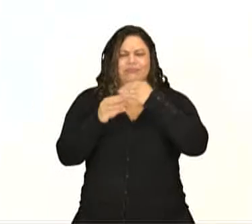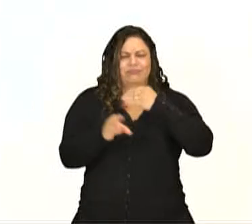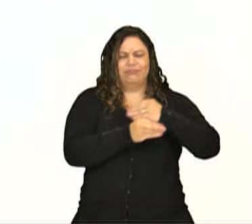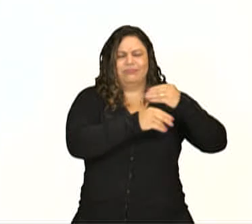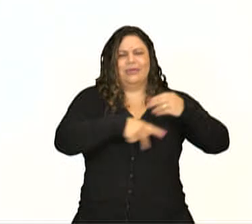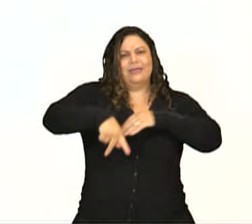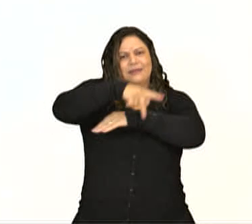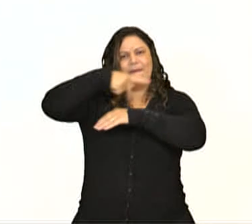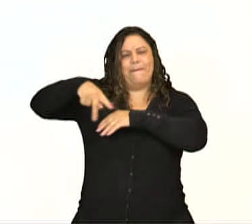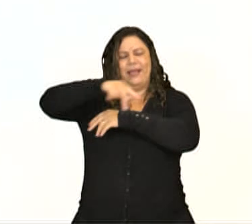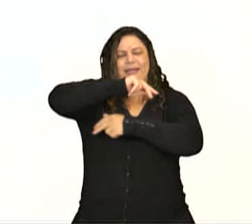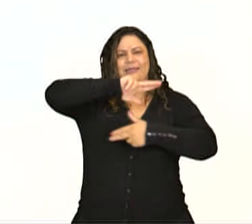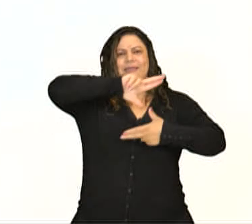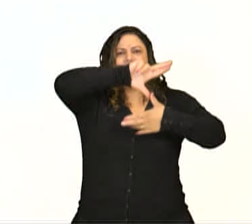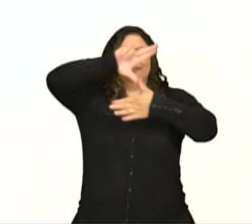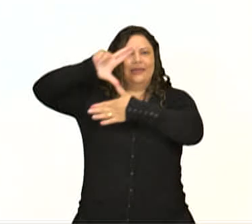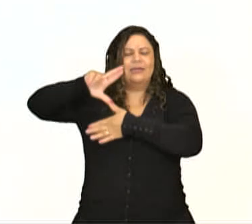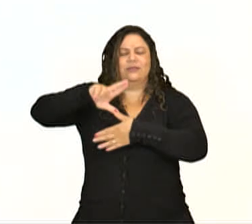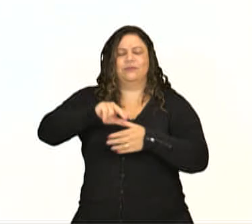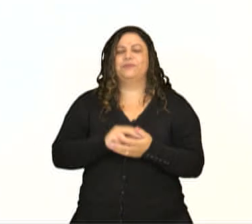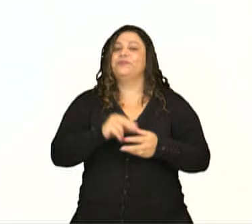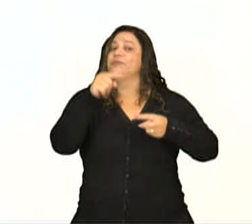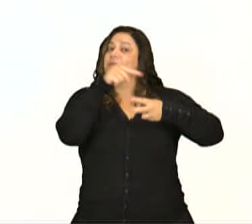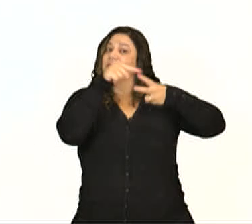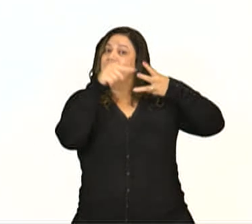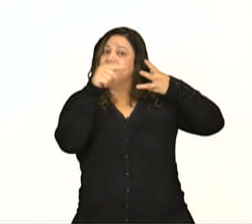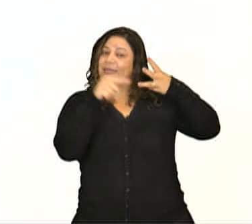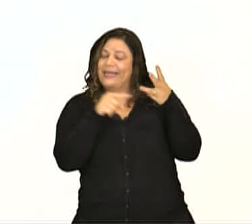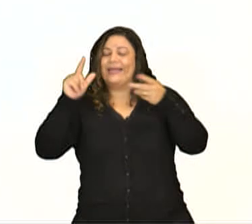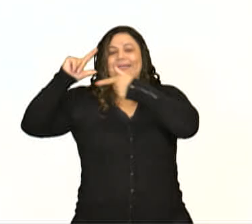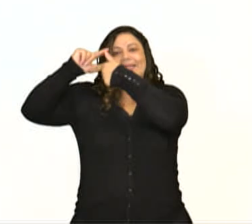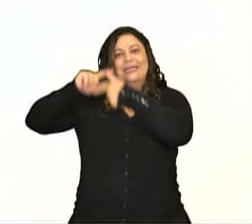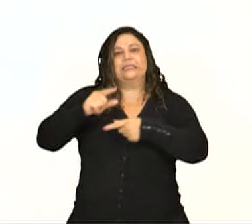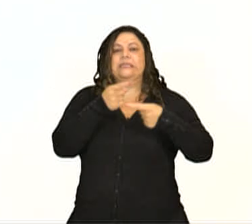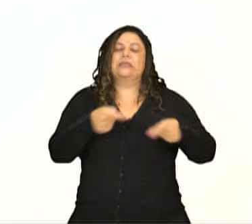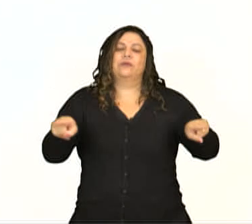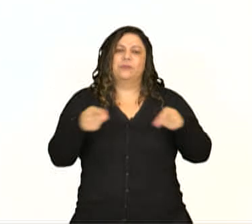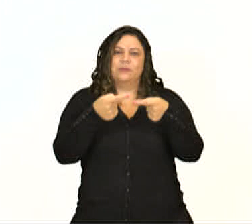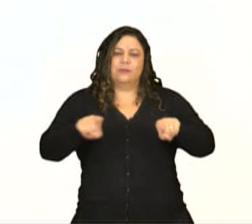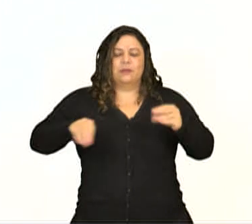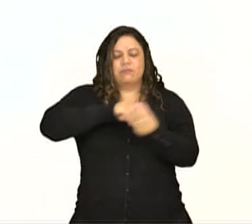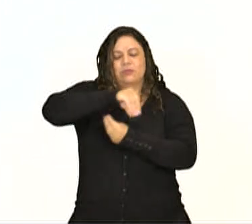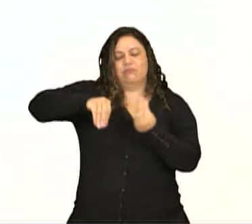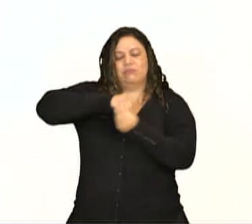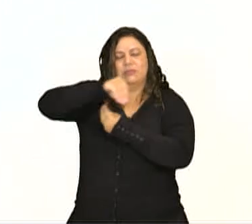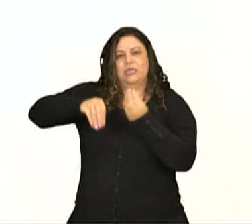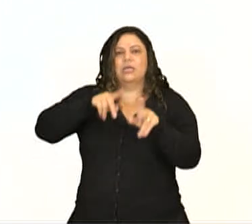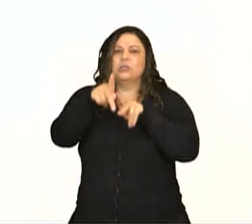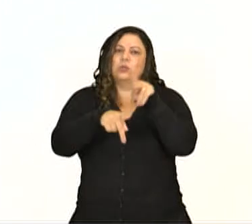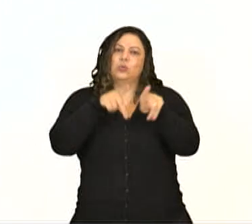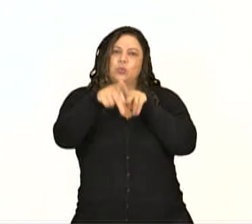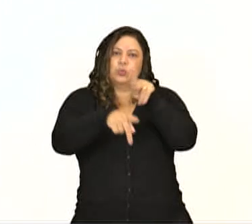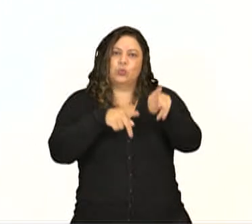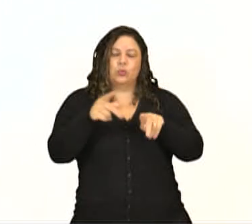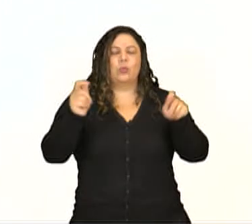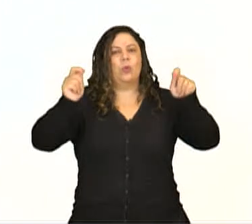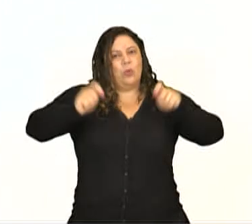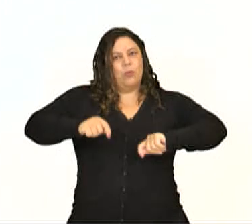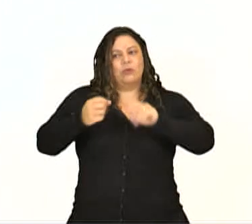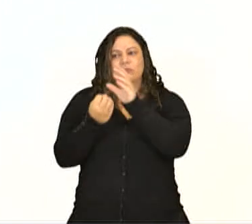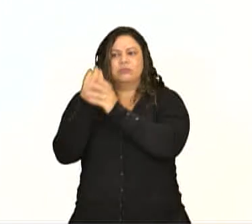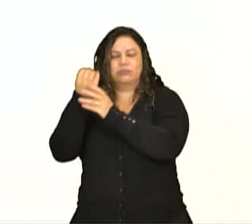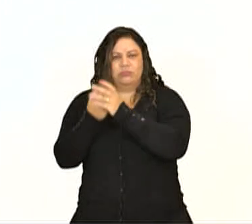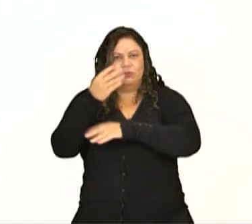latino-americanos. Ela combina 3 tradições musicais, sempre lembrando dessa miscigenação dos povos, né, que fizeram a formação